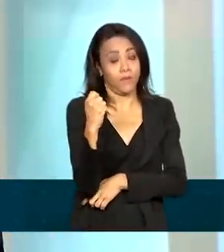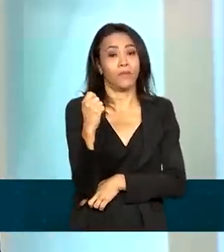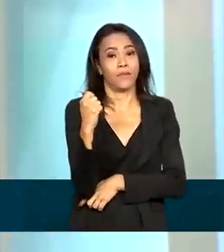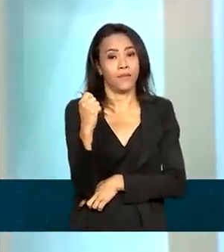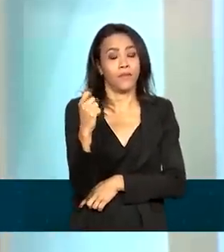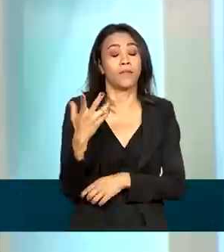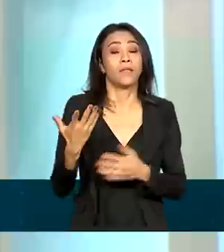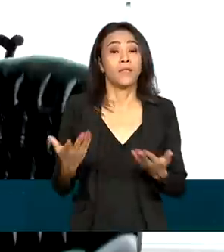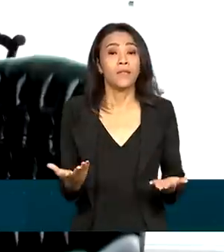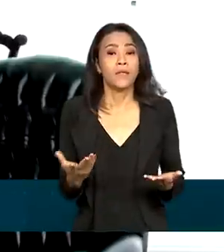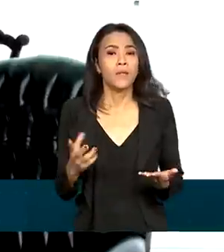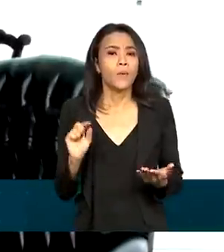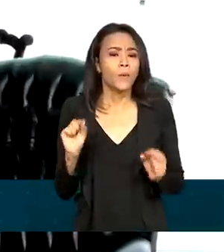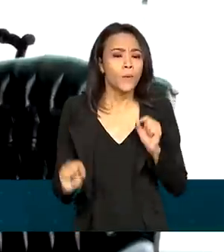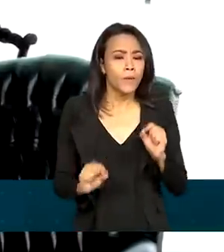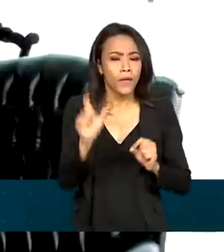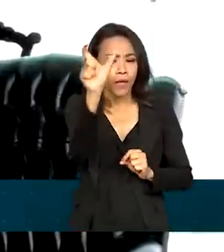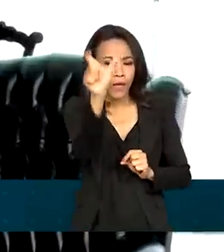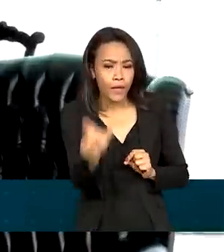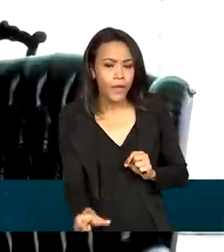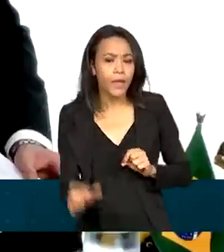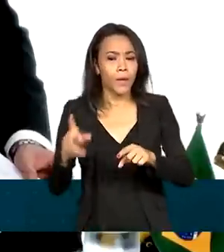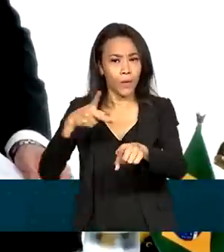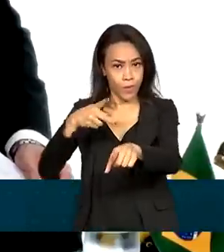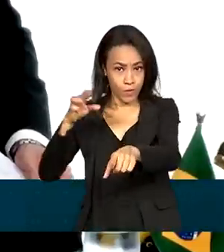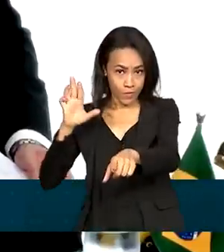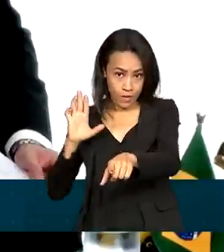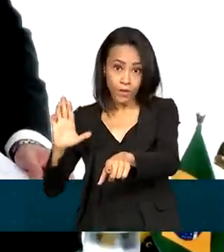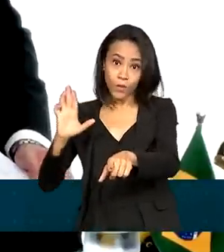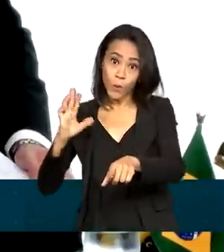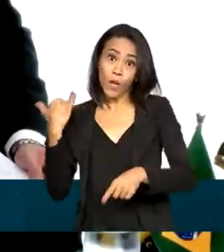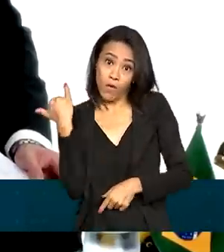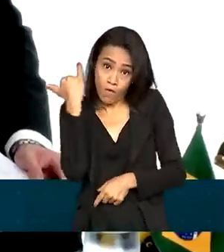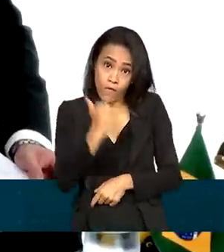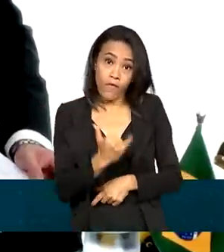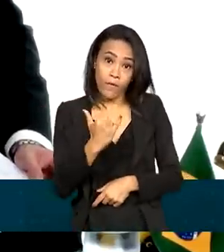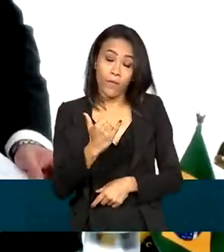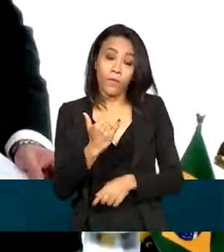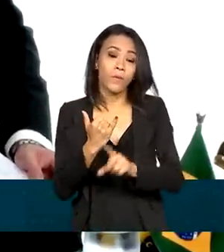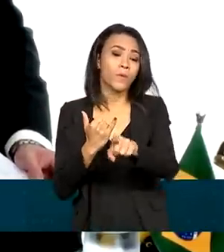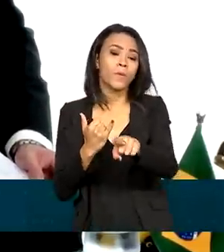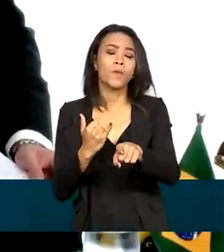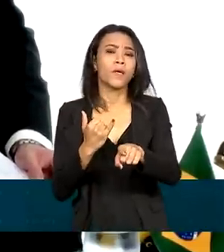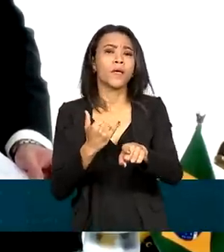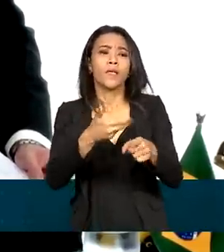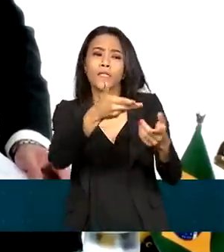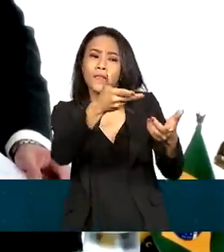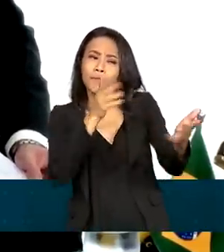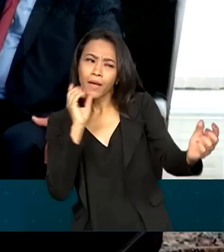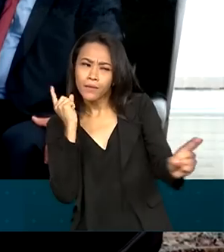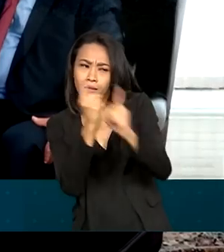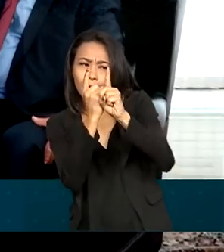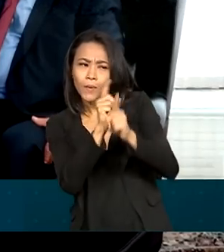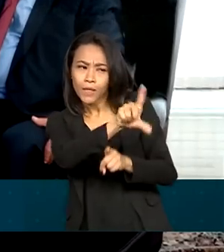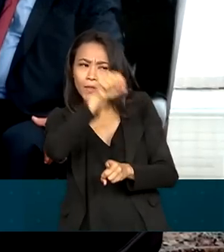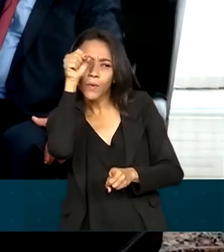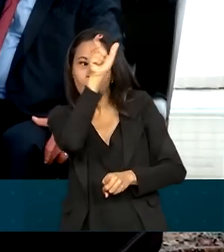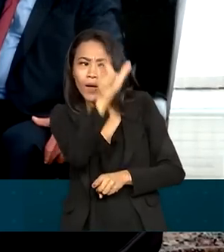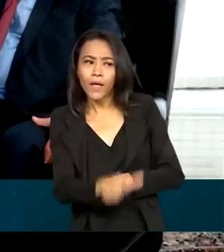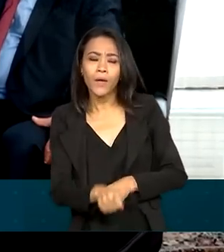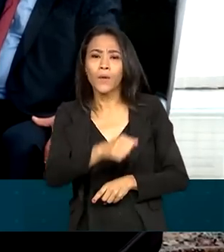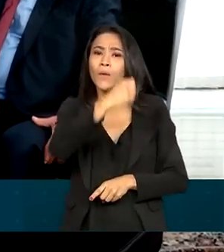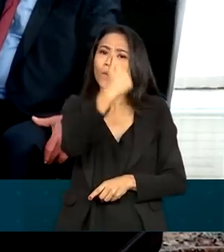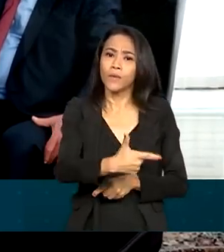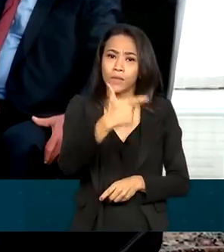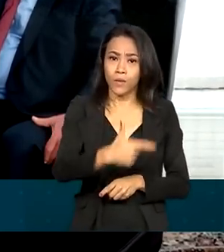é por acaso que o presidente eleito Nacional da Silva destacou né selecionou para se encontrar justamente com o